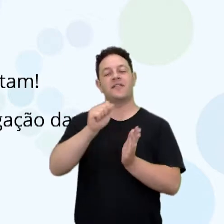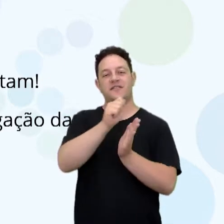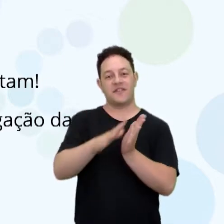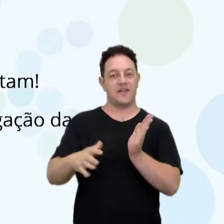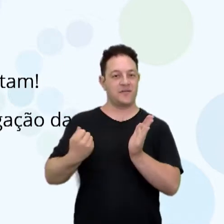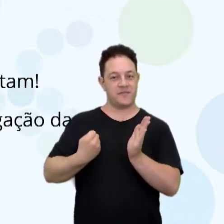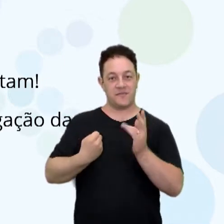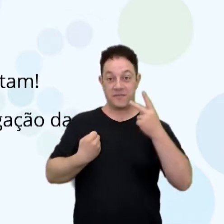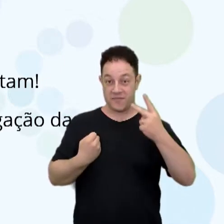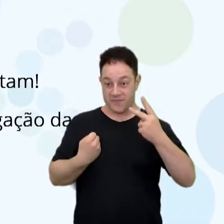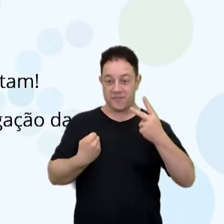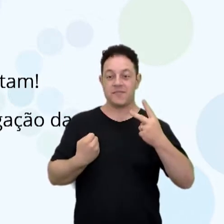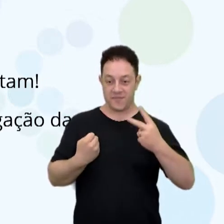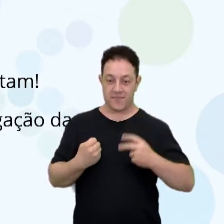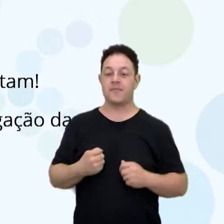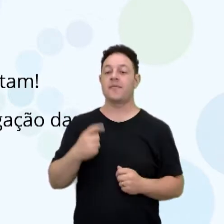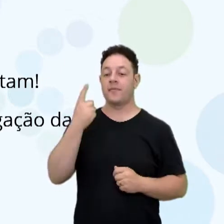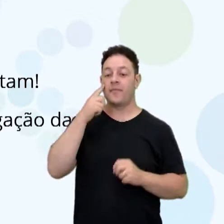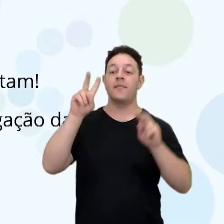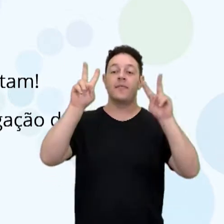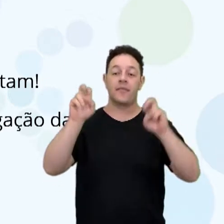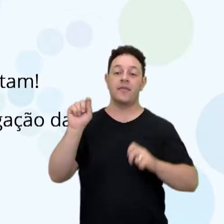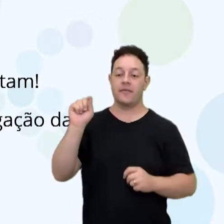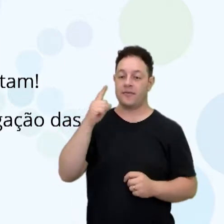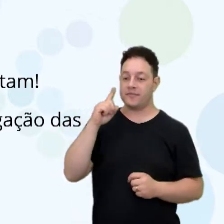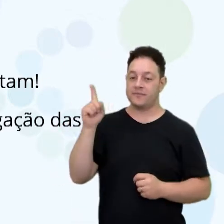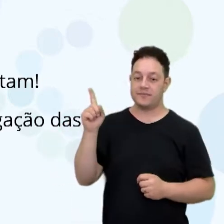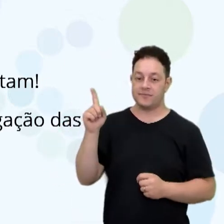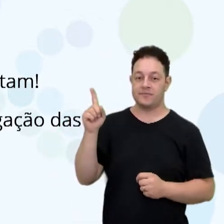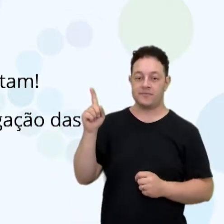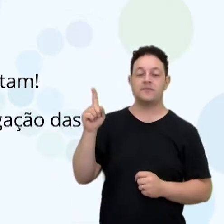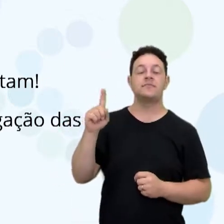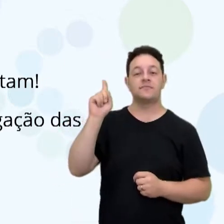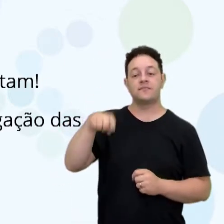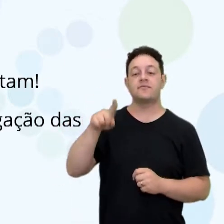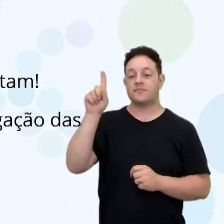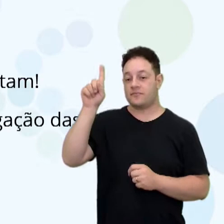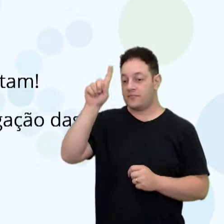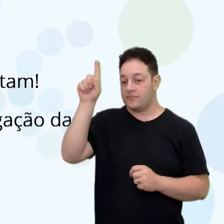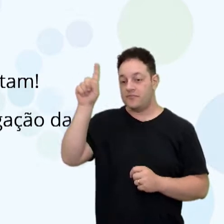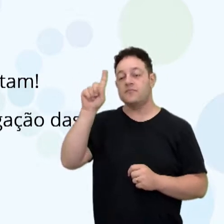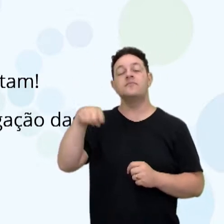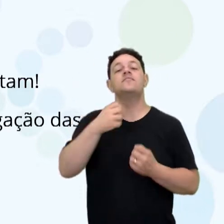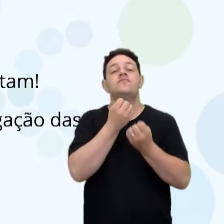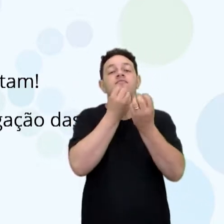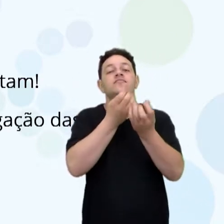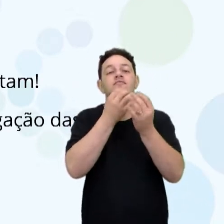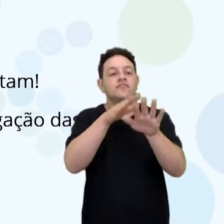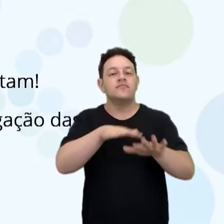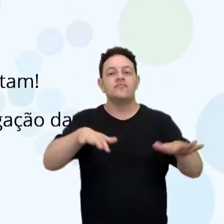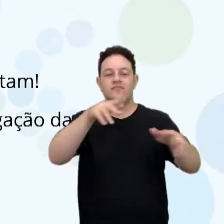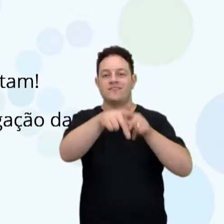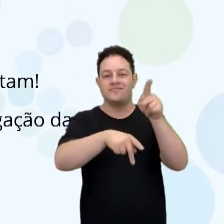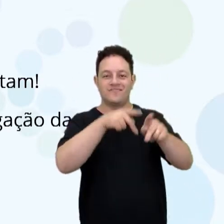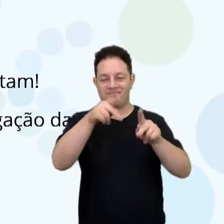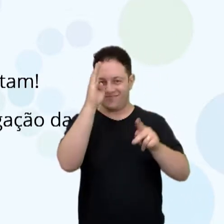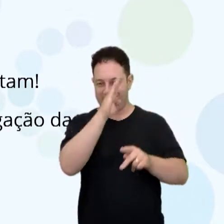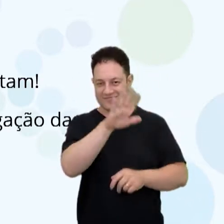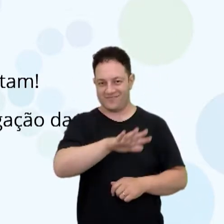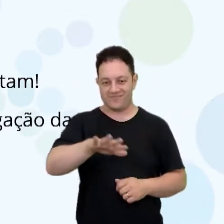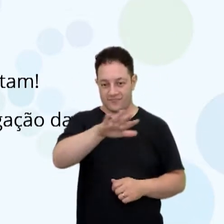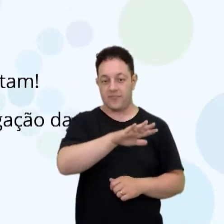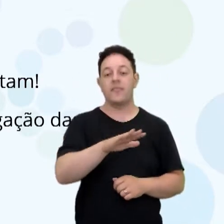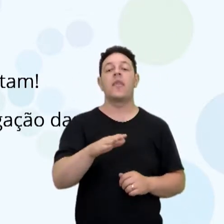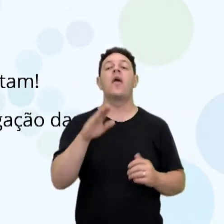2, Então temos lá o tema que é dados da população brasileira. Última aula aí da atividade 2, como eu falei para